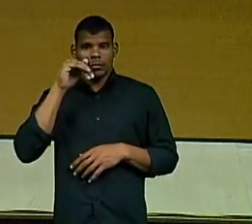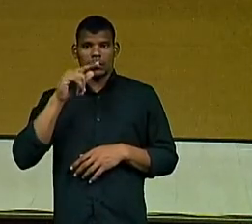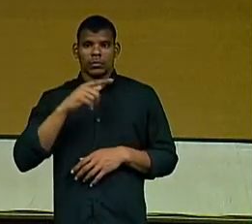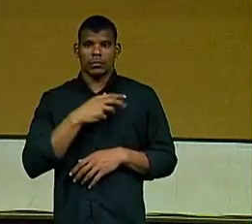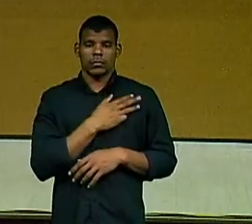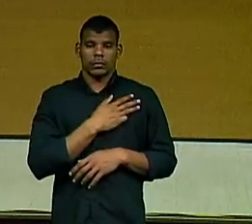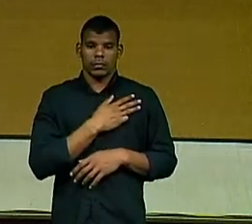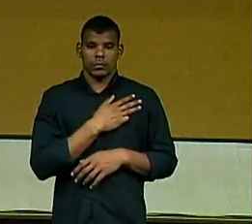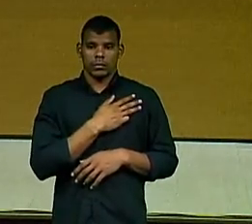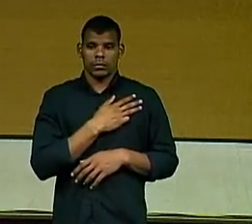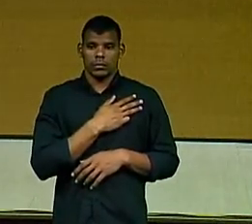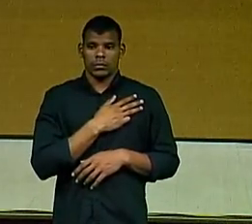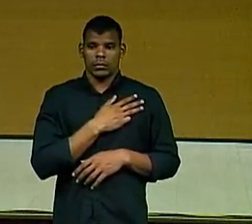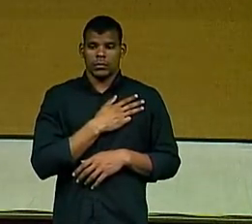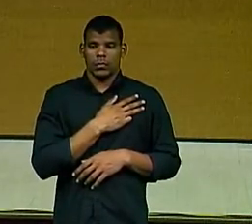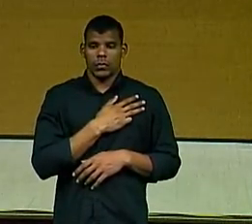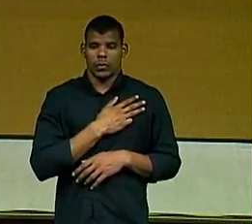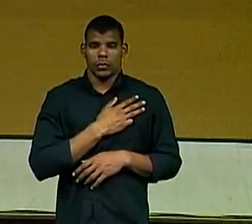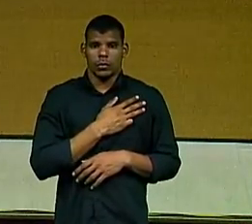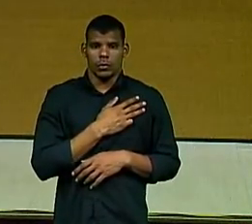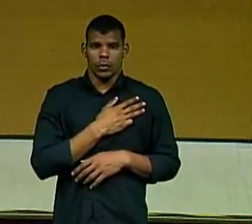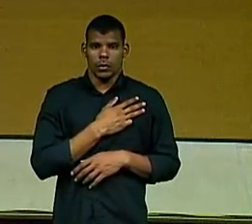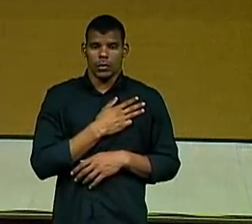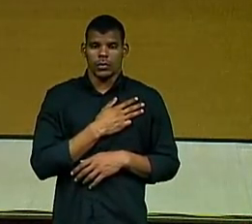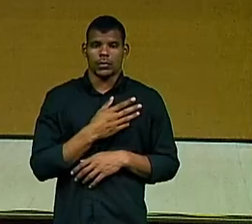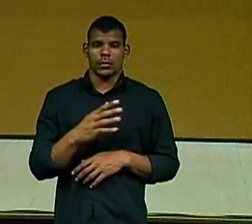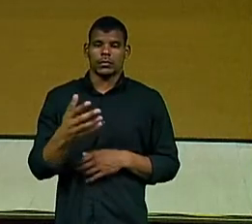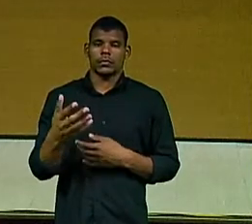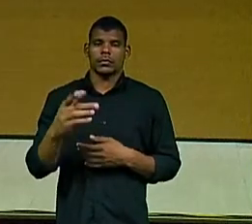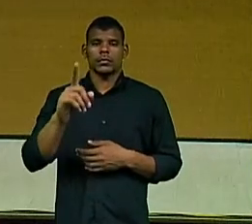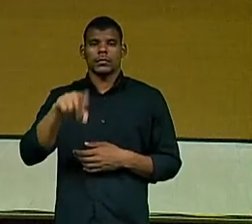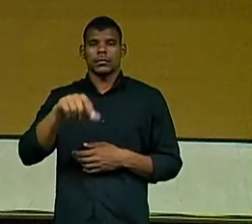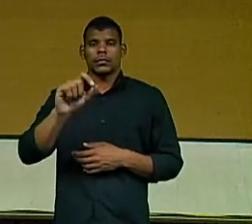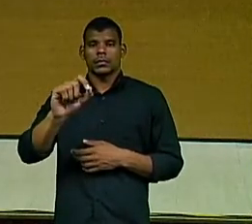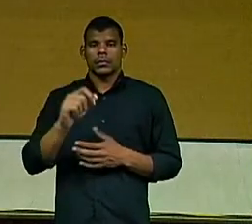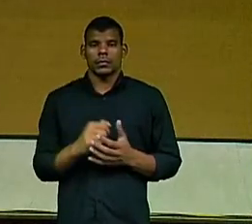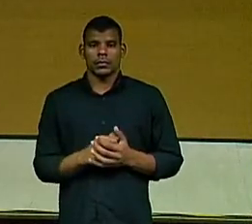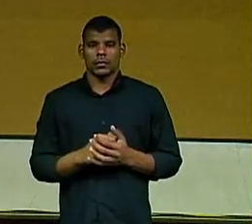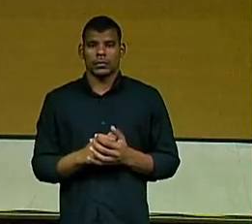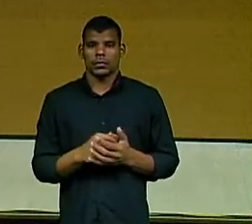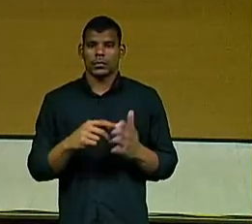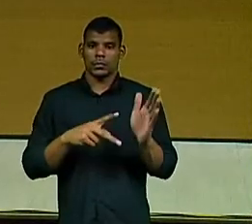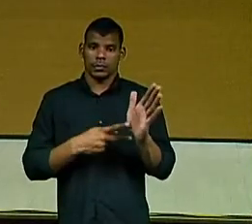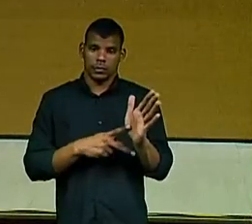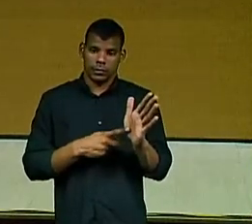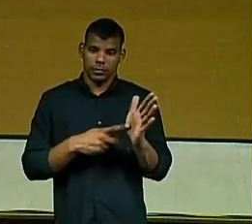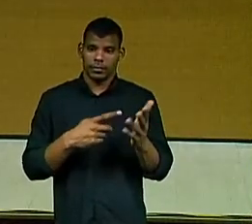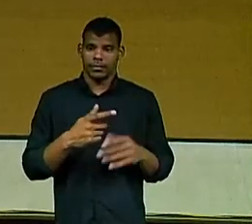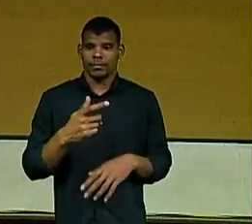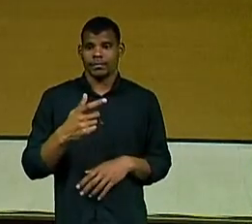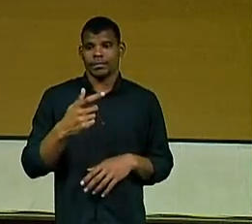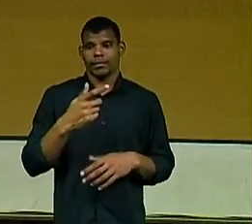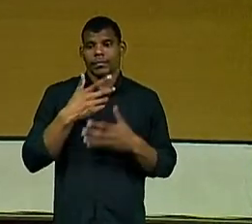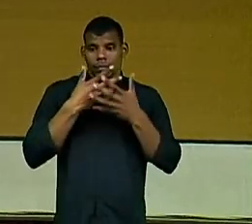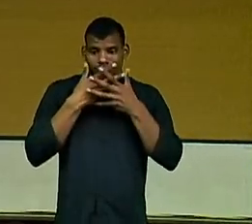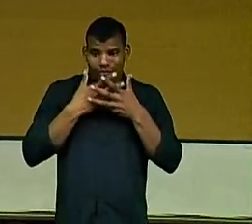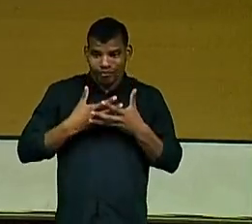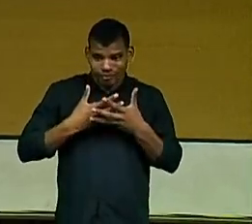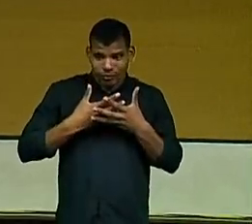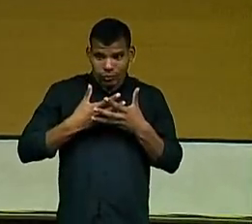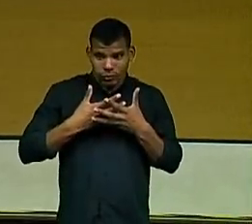pessoal o Lula ele era é um metalúrcito ele era um cara